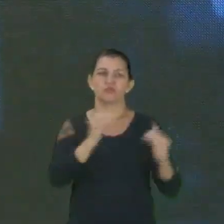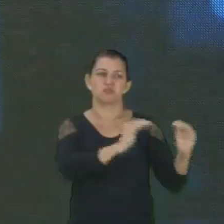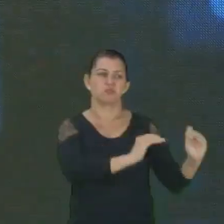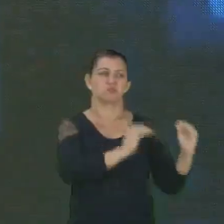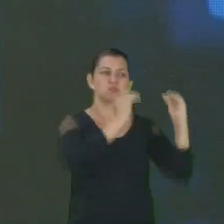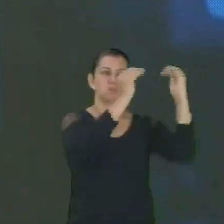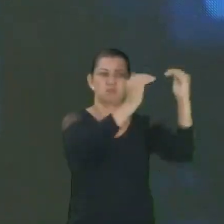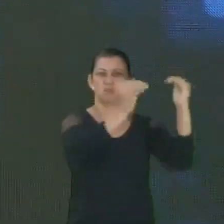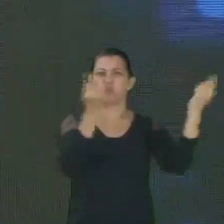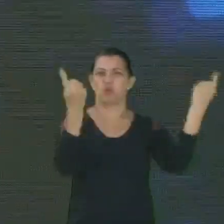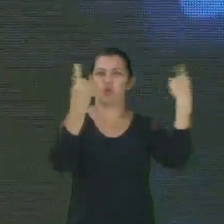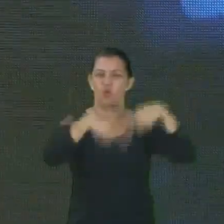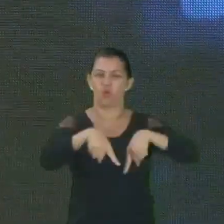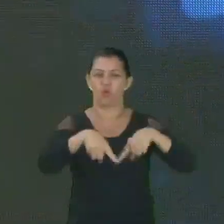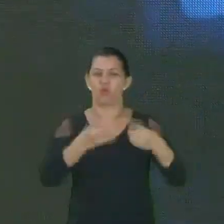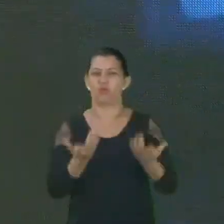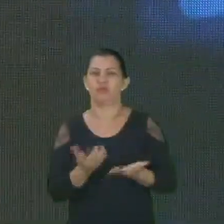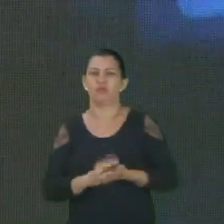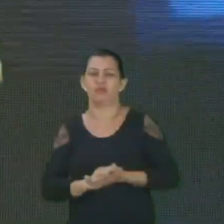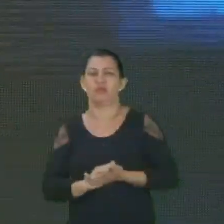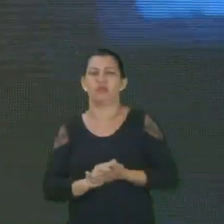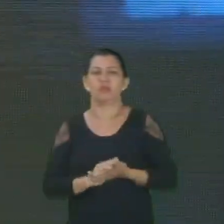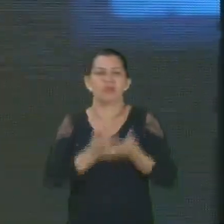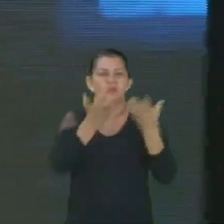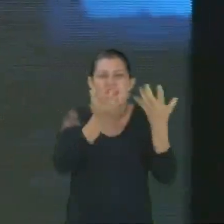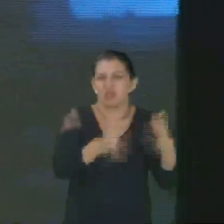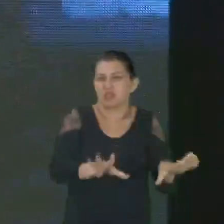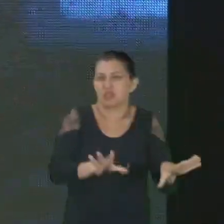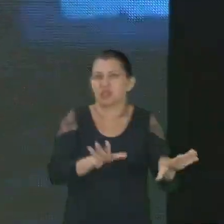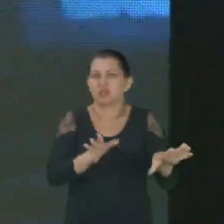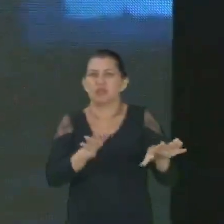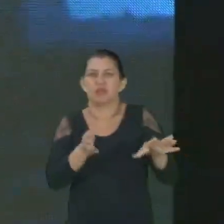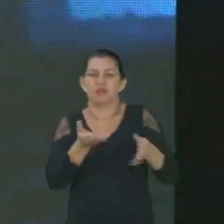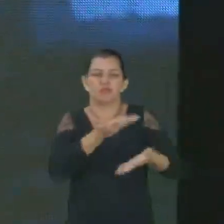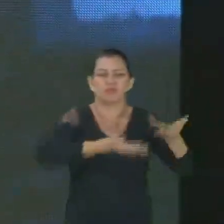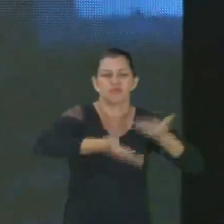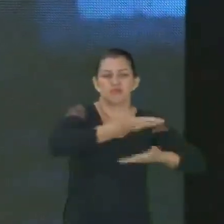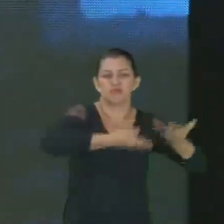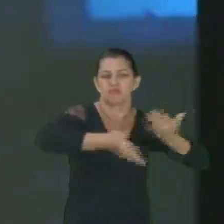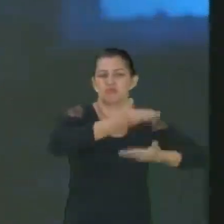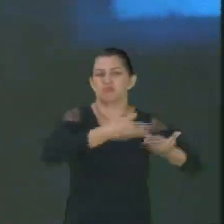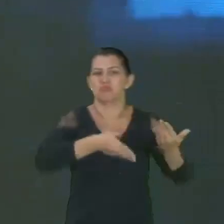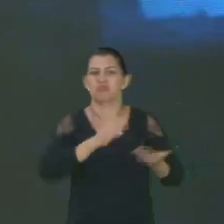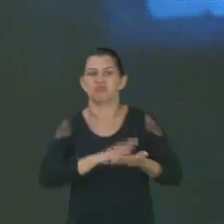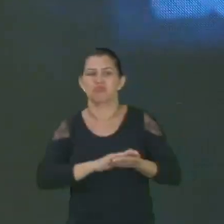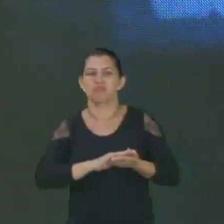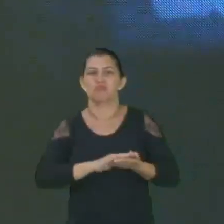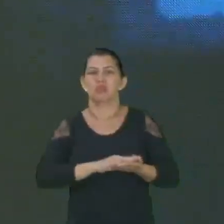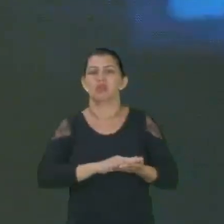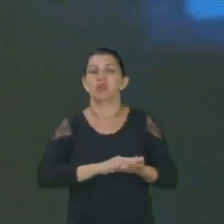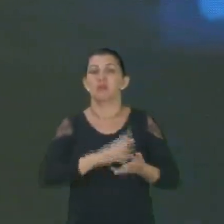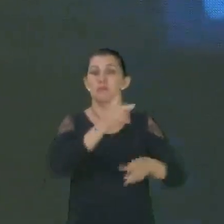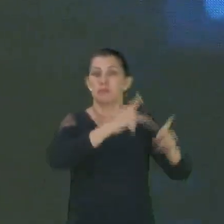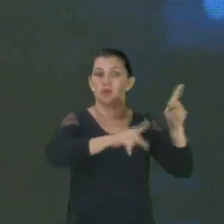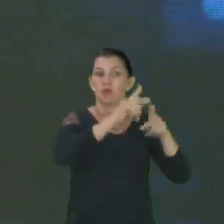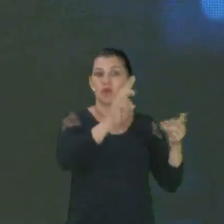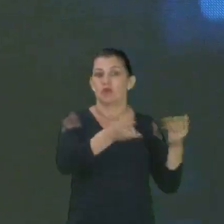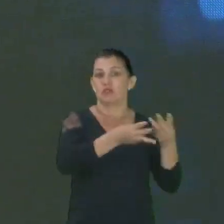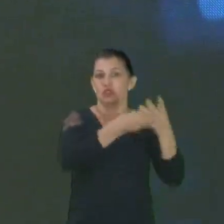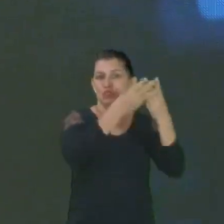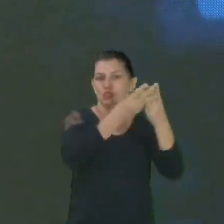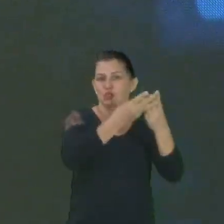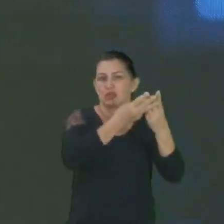gentios, os judeus se achavam superiores aos gentios, os judeus se achavam mais santos